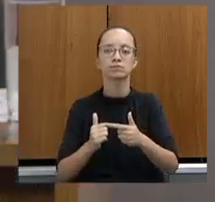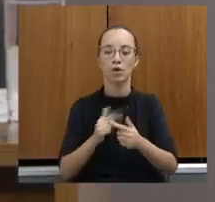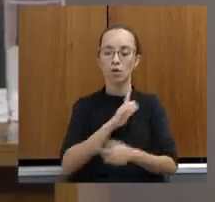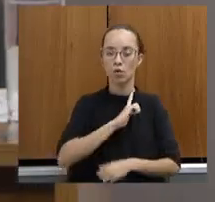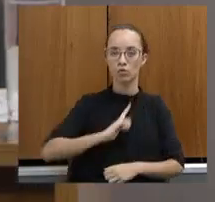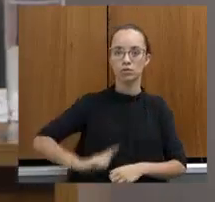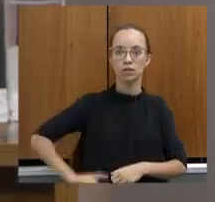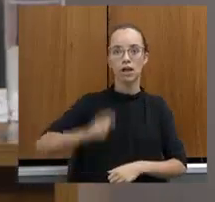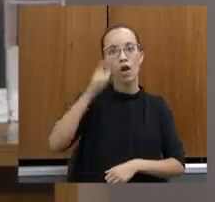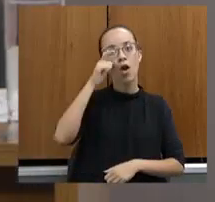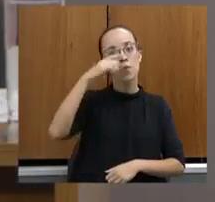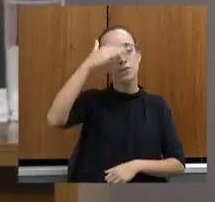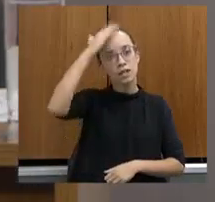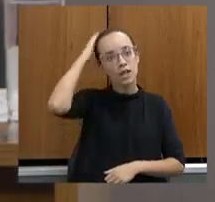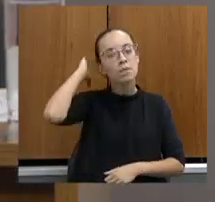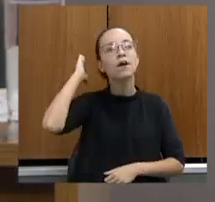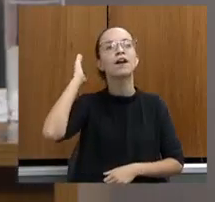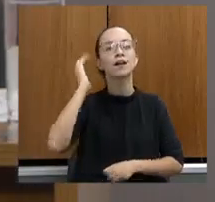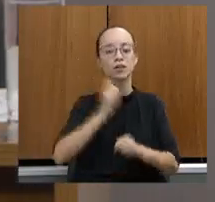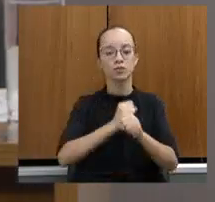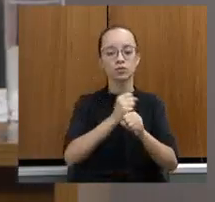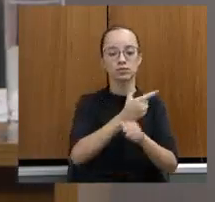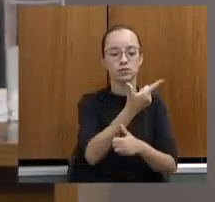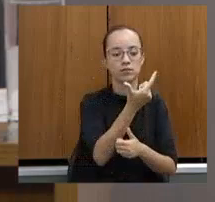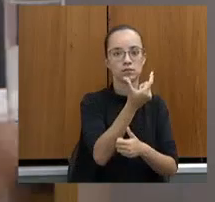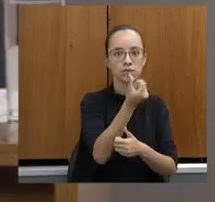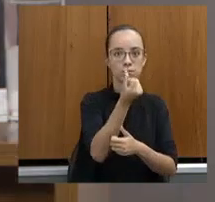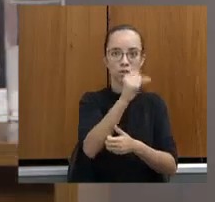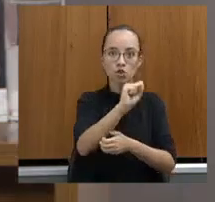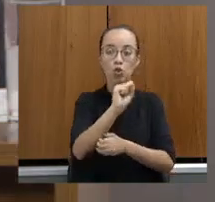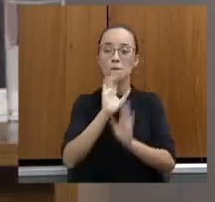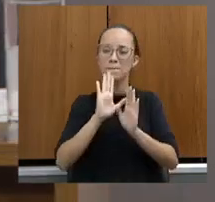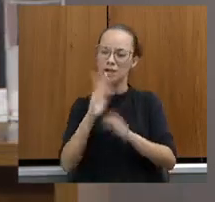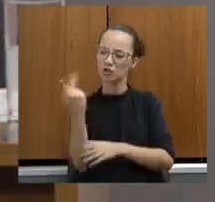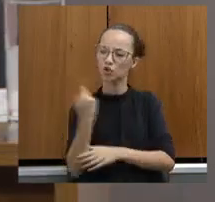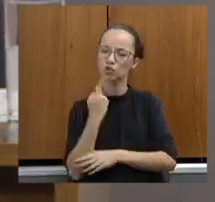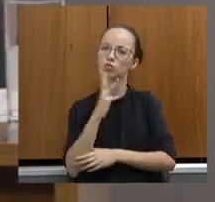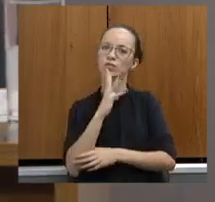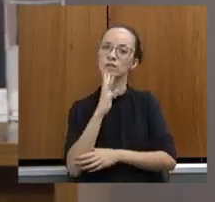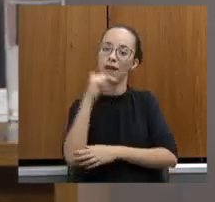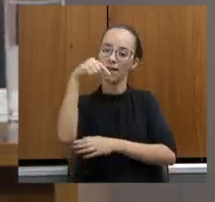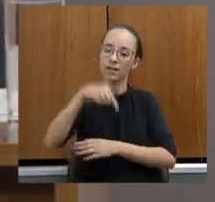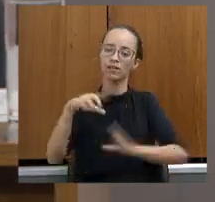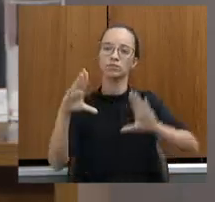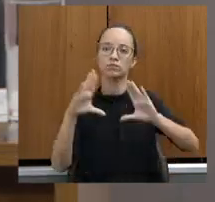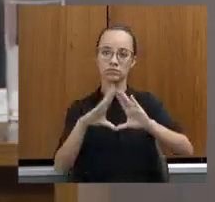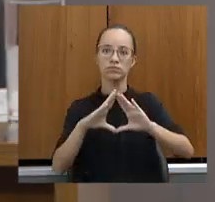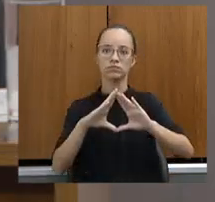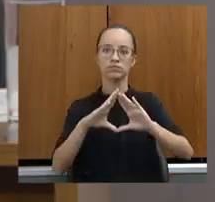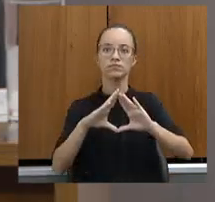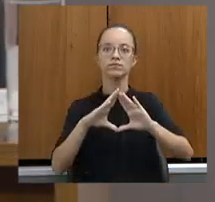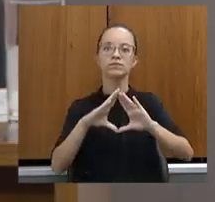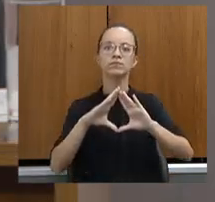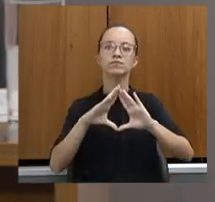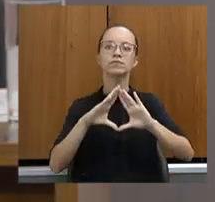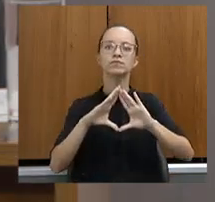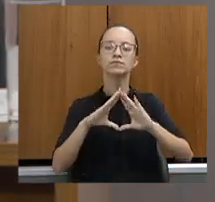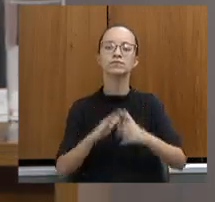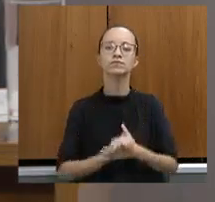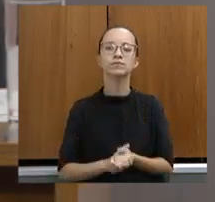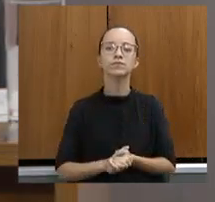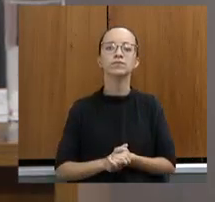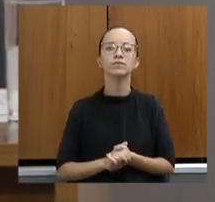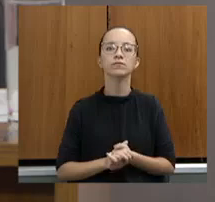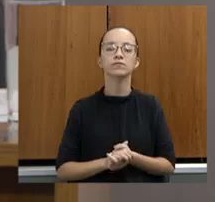Governador Romeu Zema né na eleição de 2018 nos conhecemos aqui na Assembleia Legislativa e por conta de